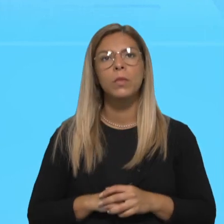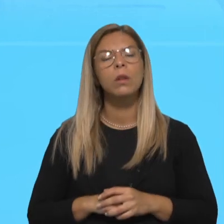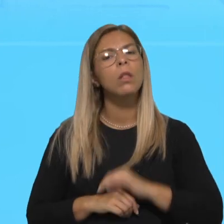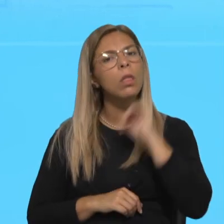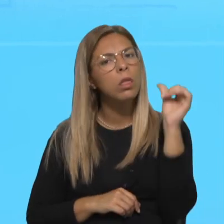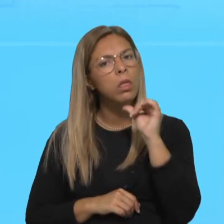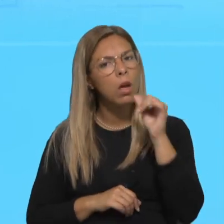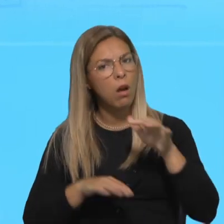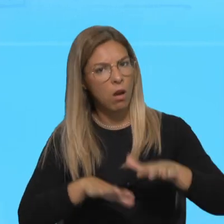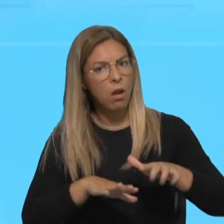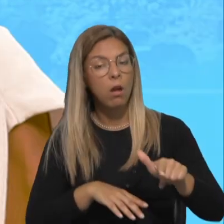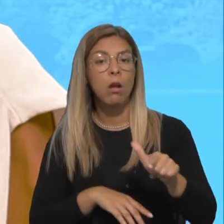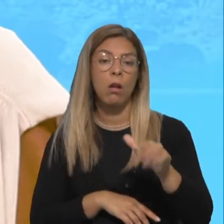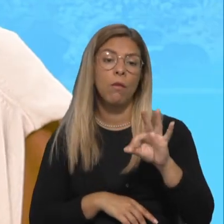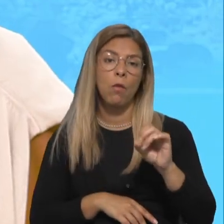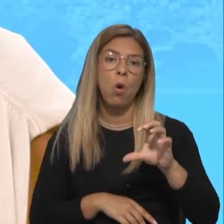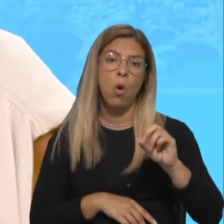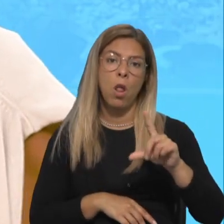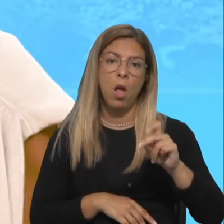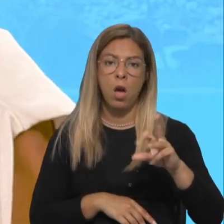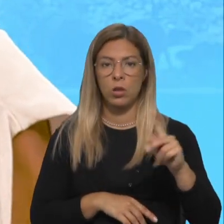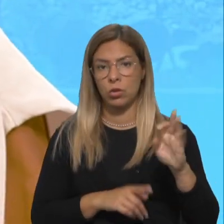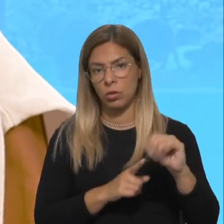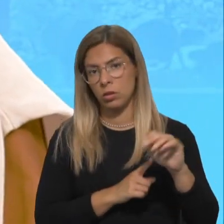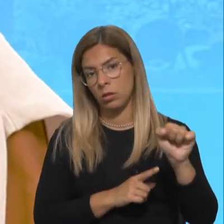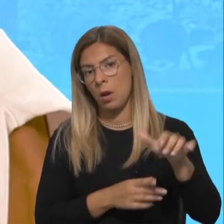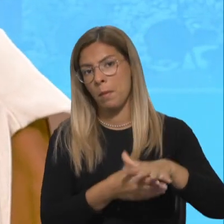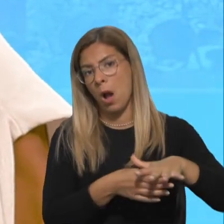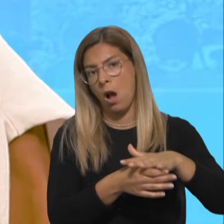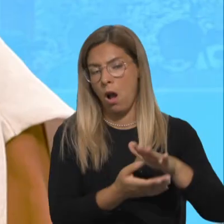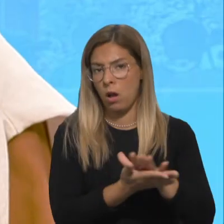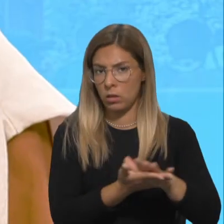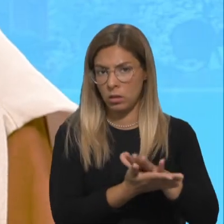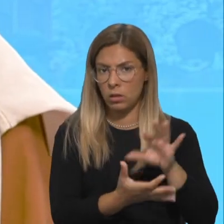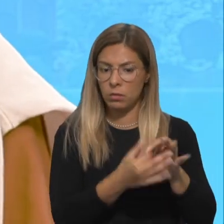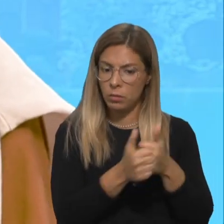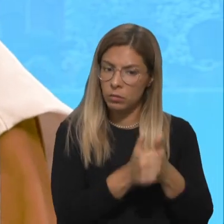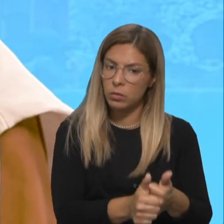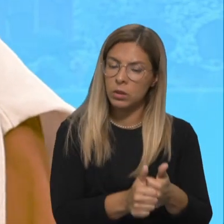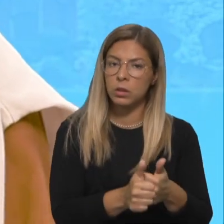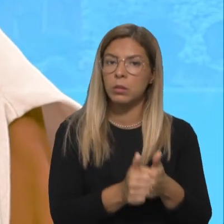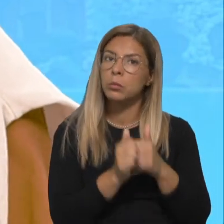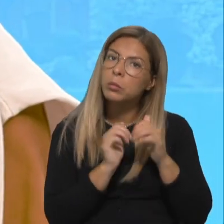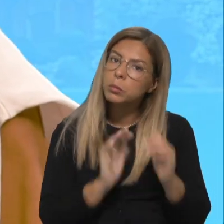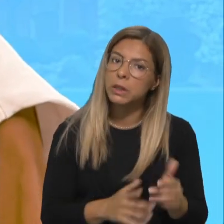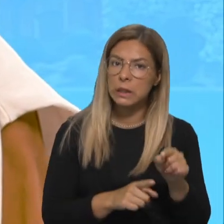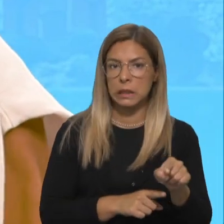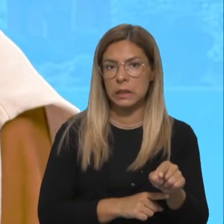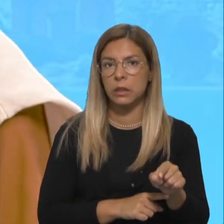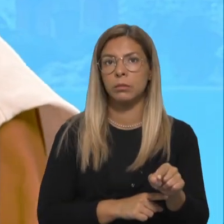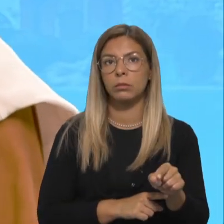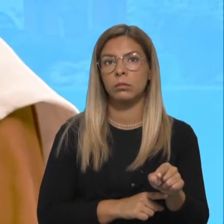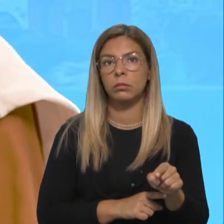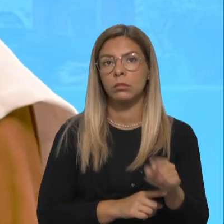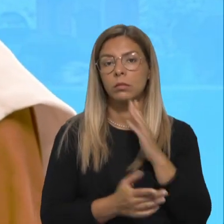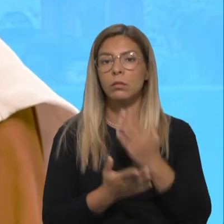partes, em todos os continentes? Os focolares, que são a unidade básica, não é? Onde esta presença, queremos sempre suscitar esta